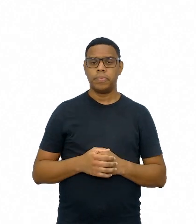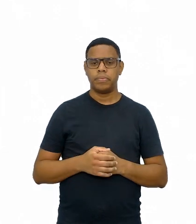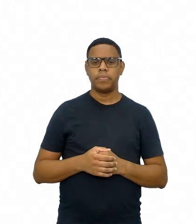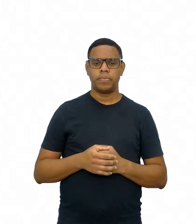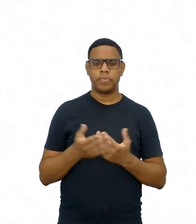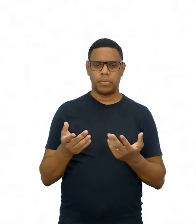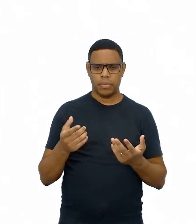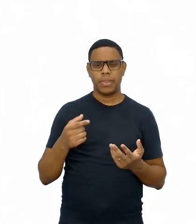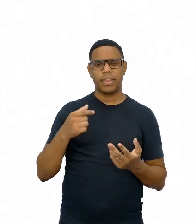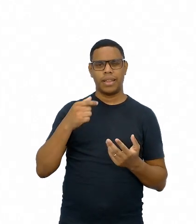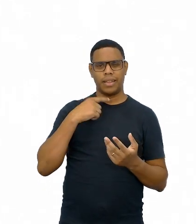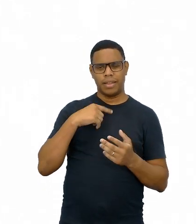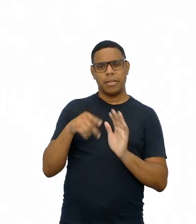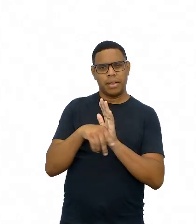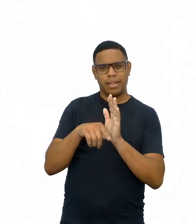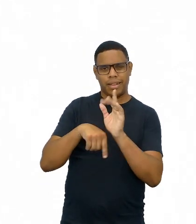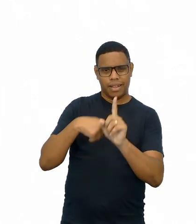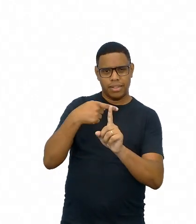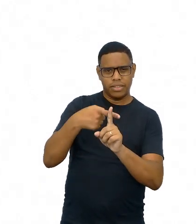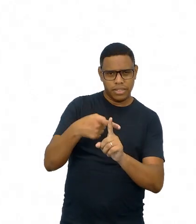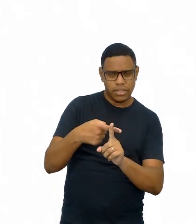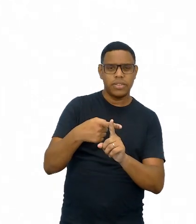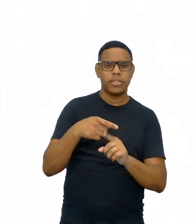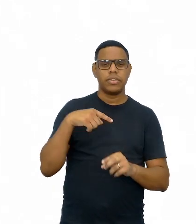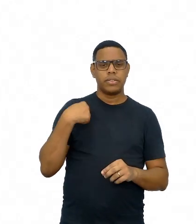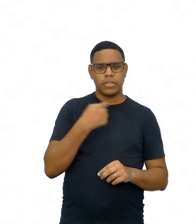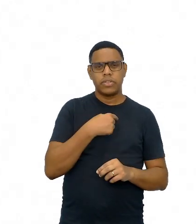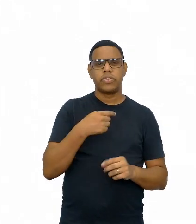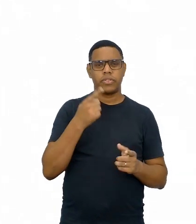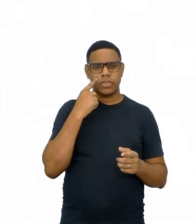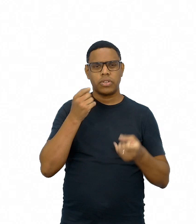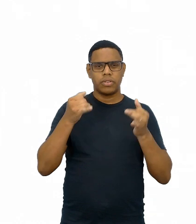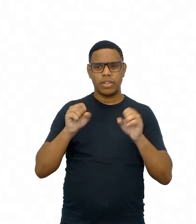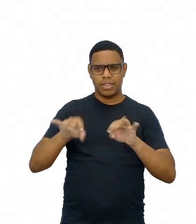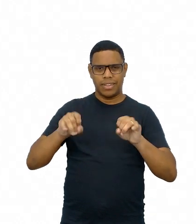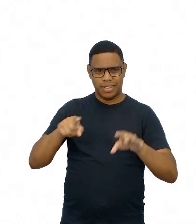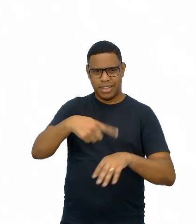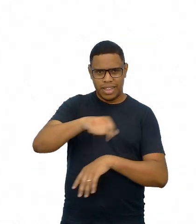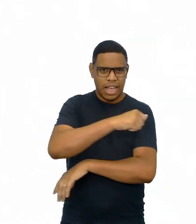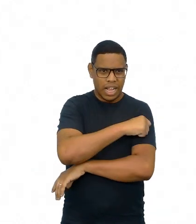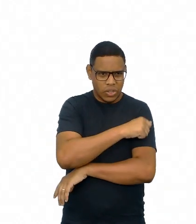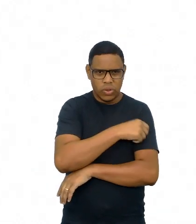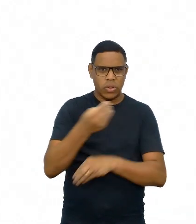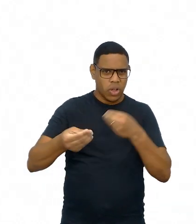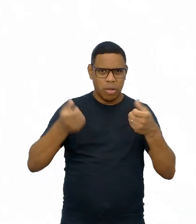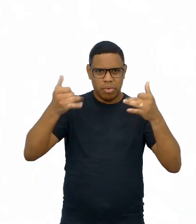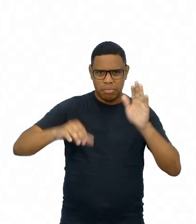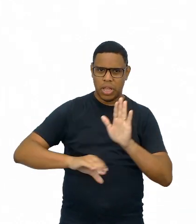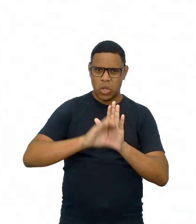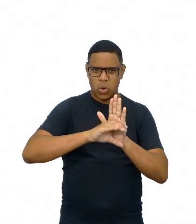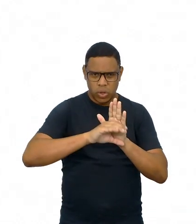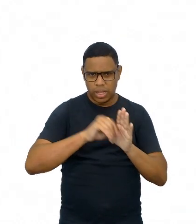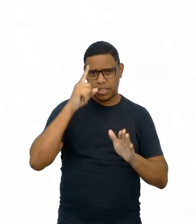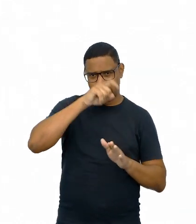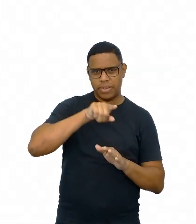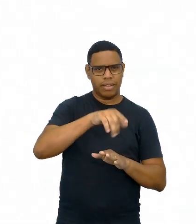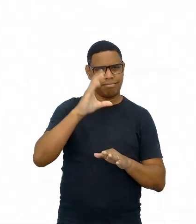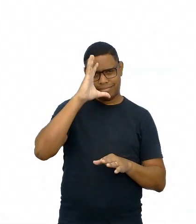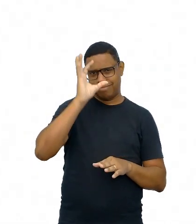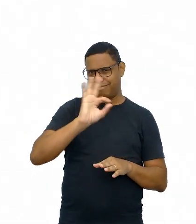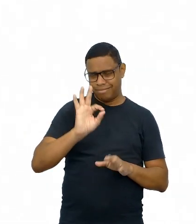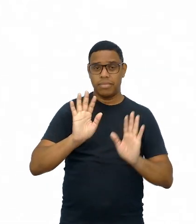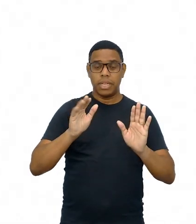da propriedade computativa da adição, não é que a gente vai falar isso para os nossos pequenos estudantes, isso aqui é um conceito nosso, a gente